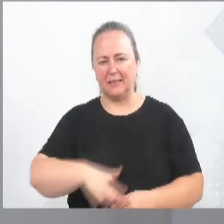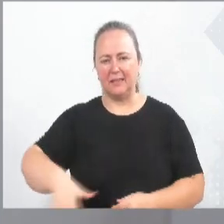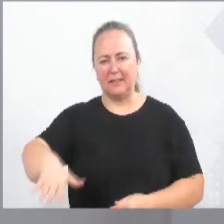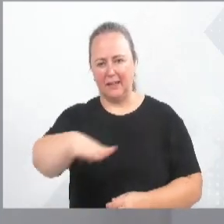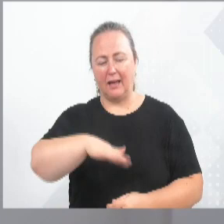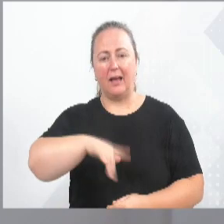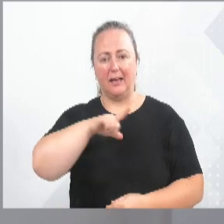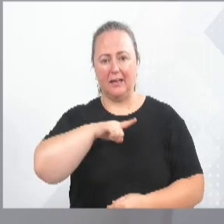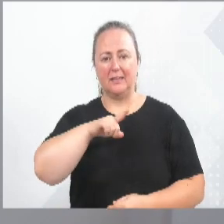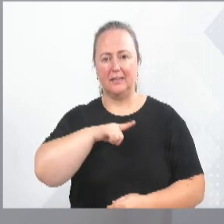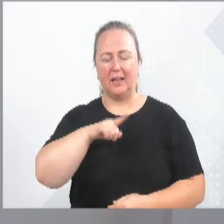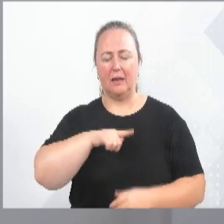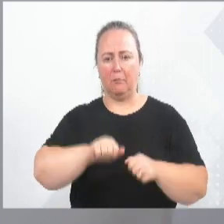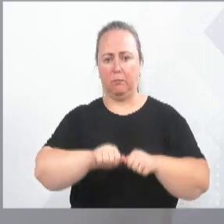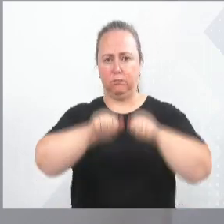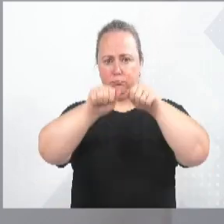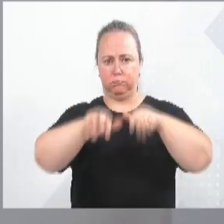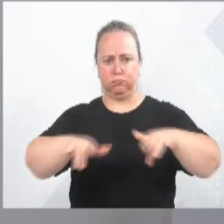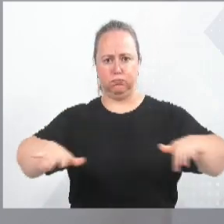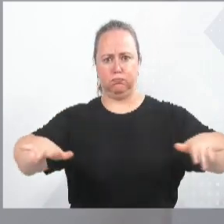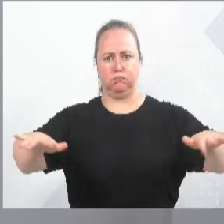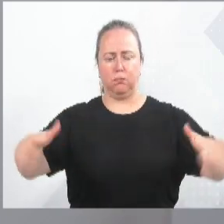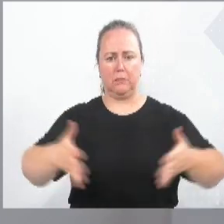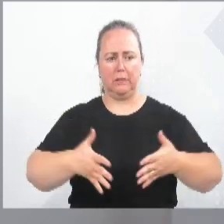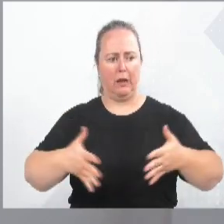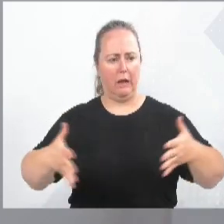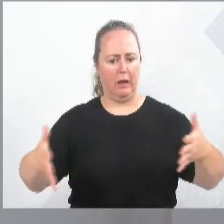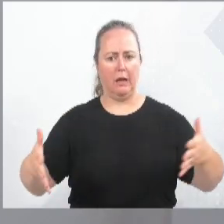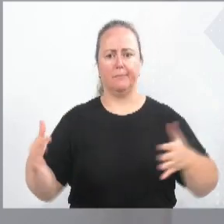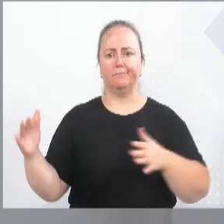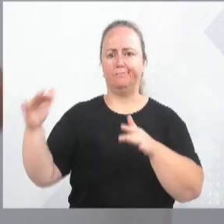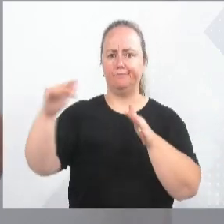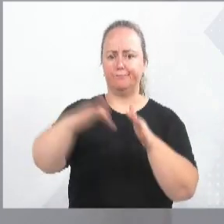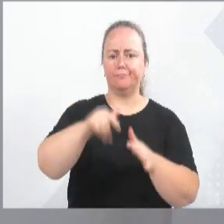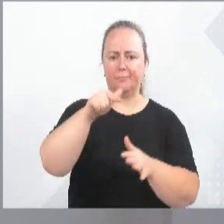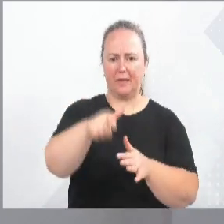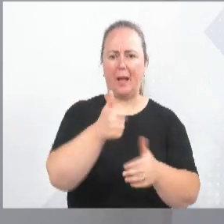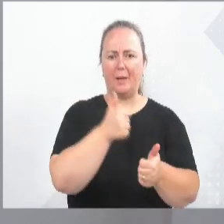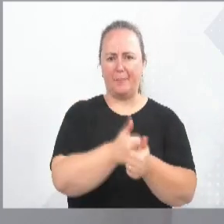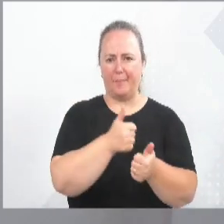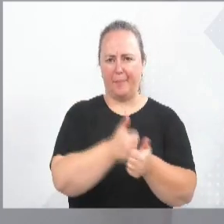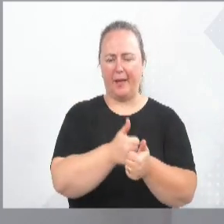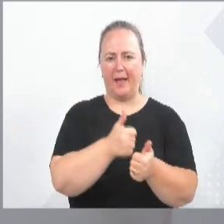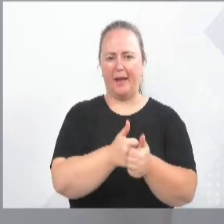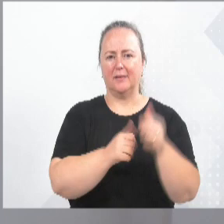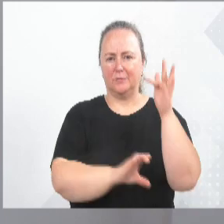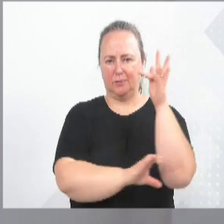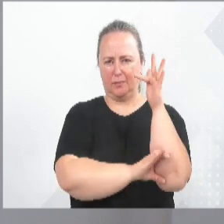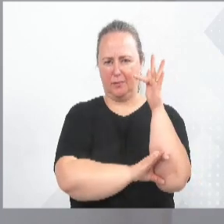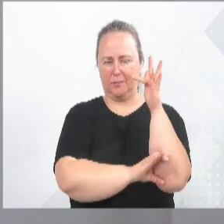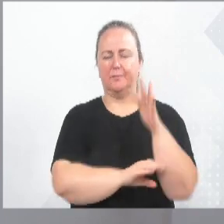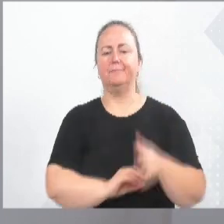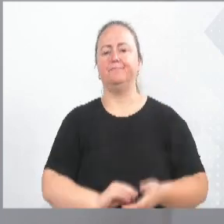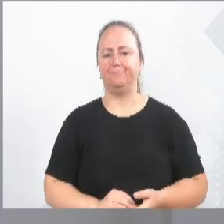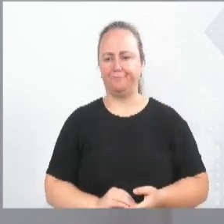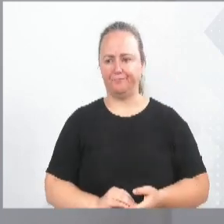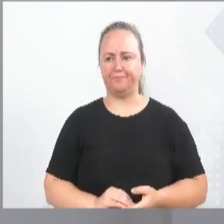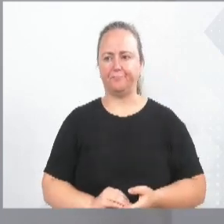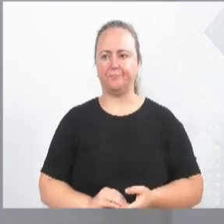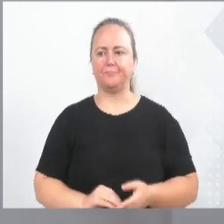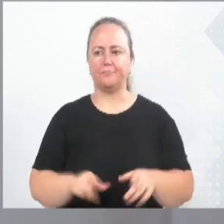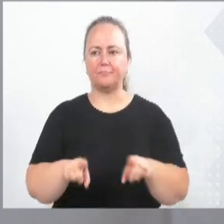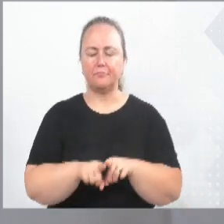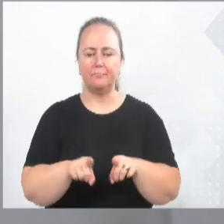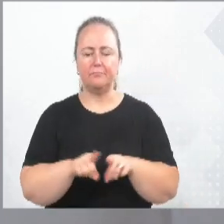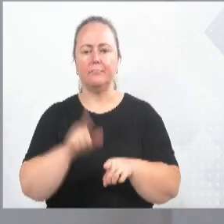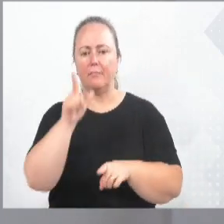que tem um canal extravasor enorme que desemboca aqui próximo à Fundação Cultural que desemboca no